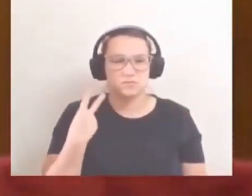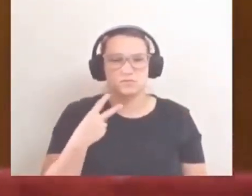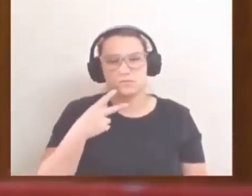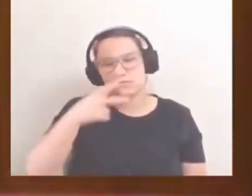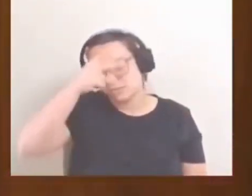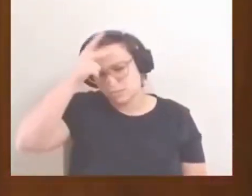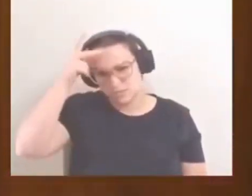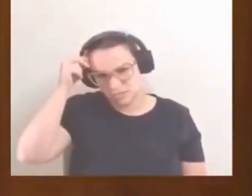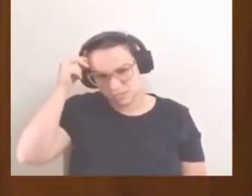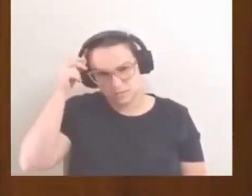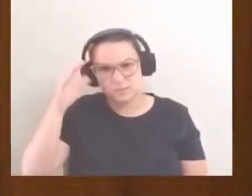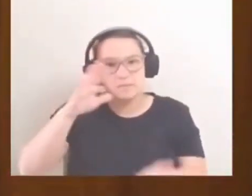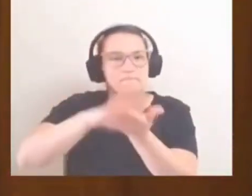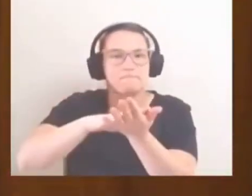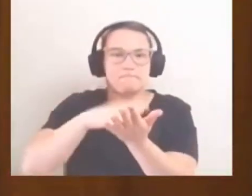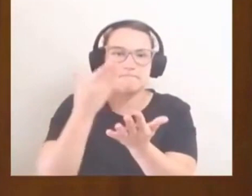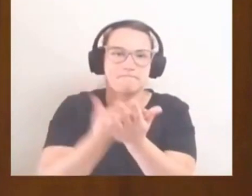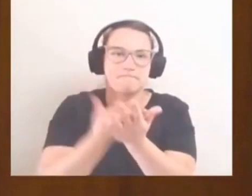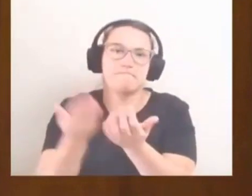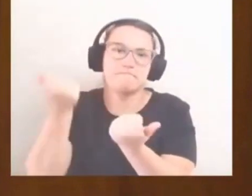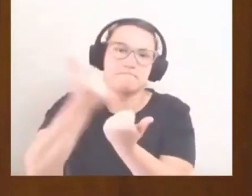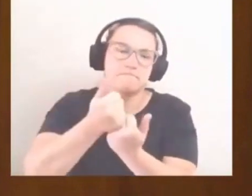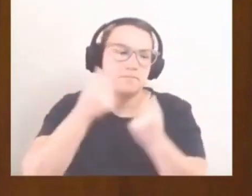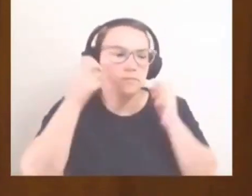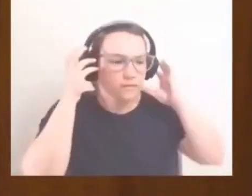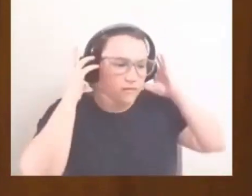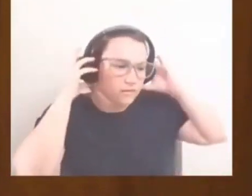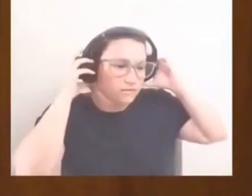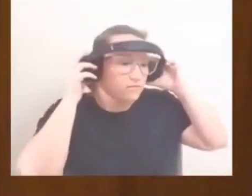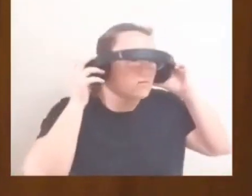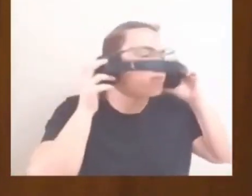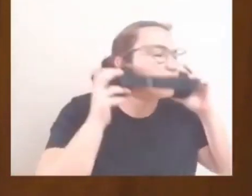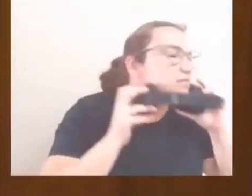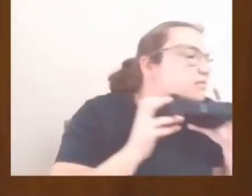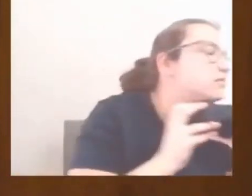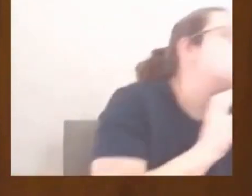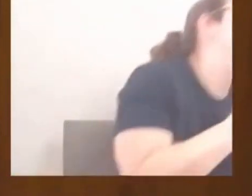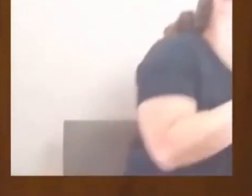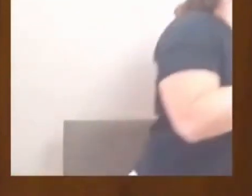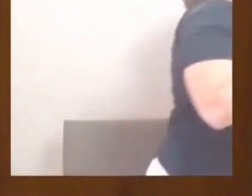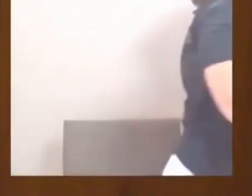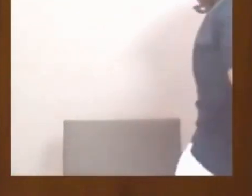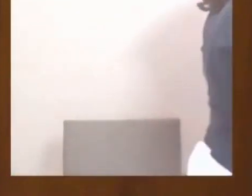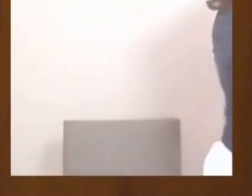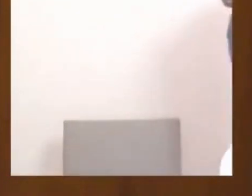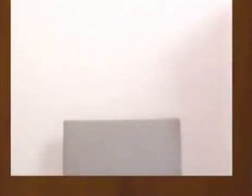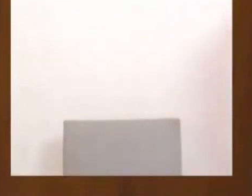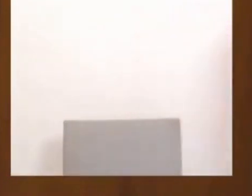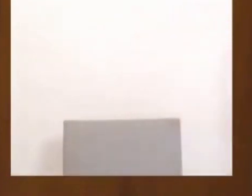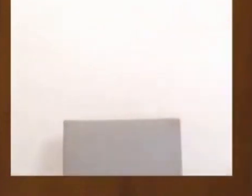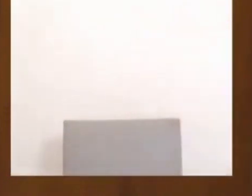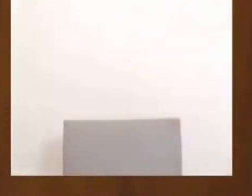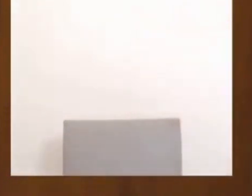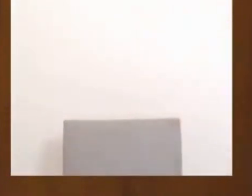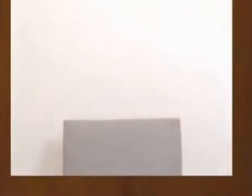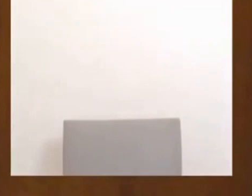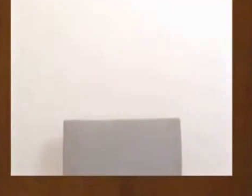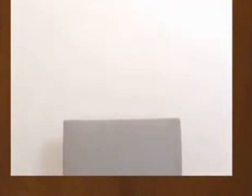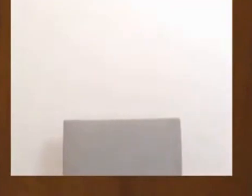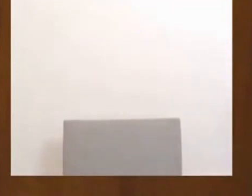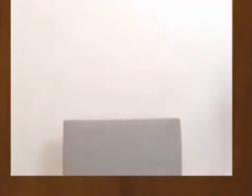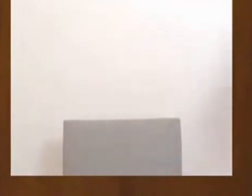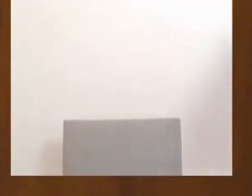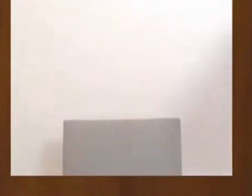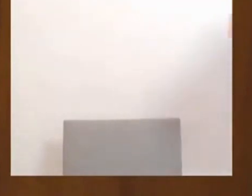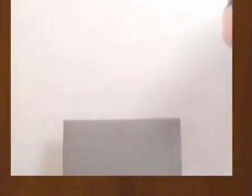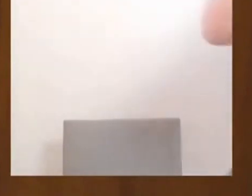Aventureiros então venham aqui defendam sim os servidores públicos e defendam a classe trabalhadora da cidade de São Paulo